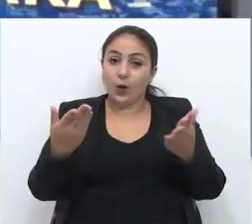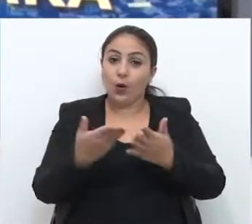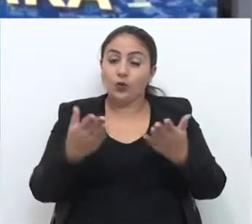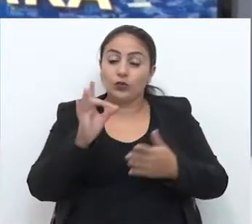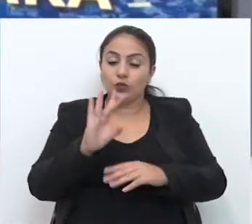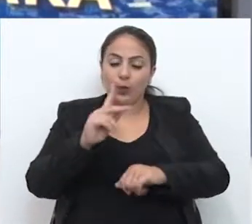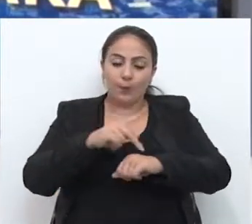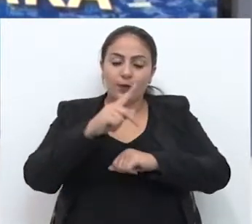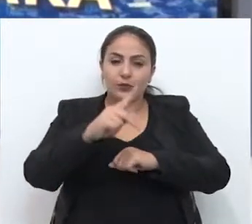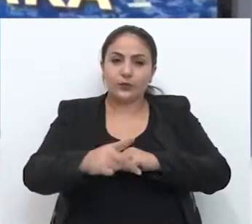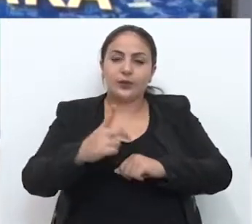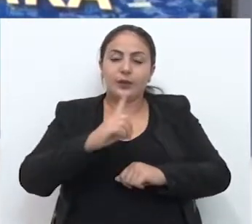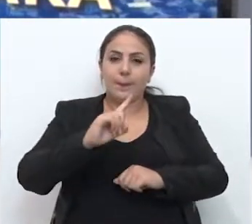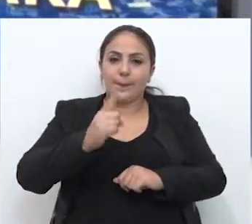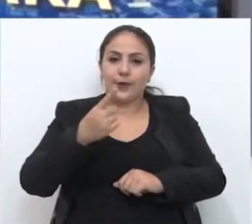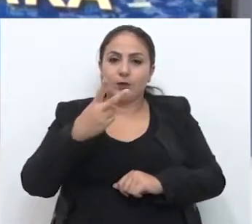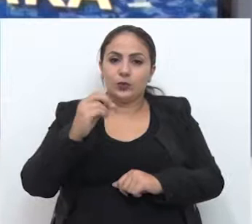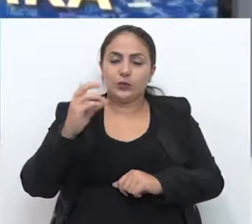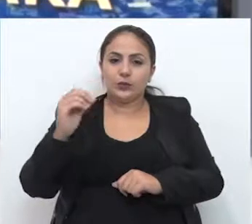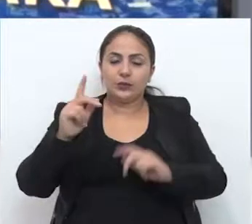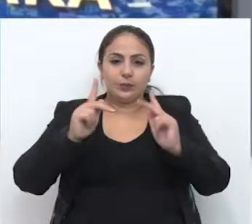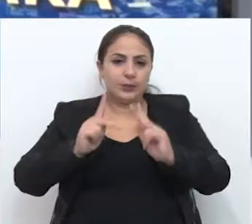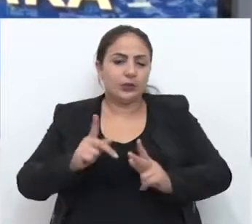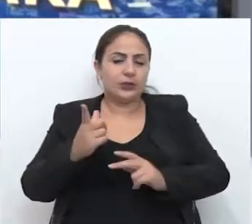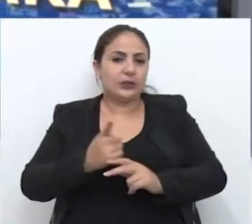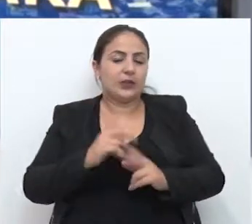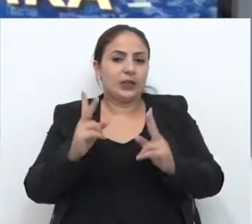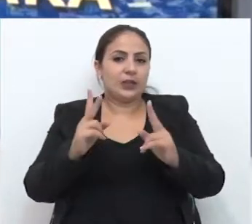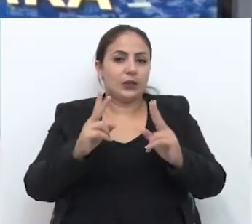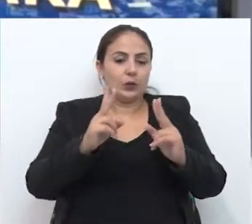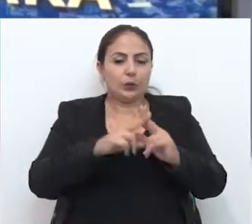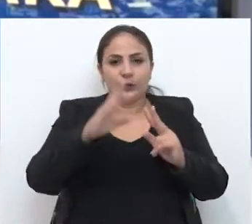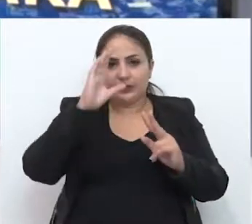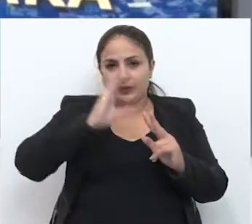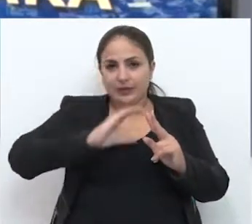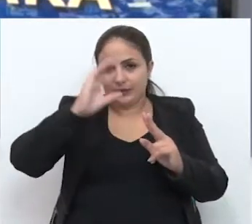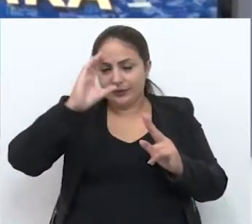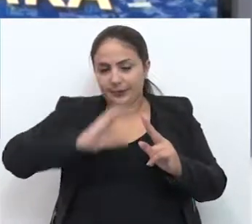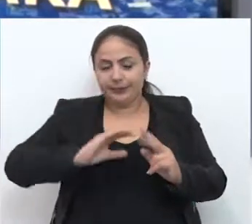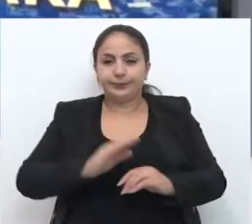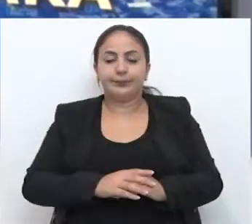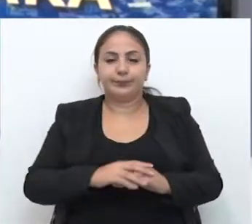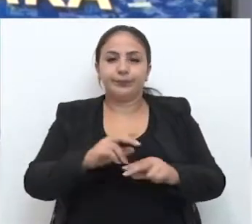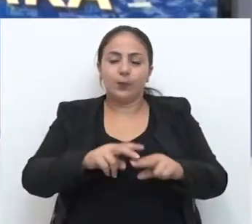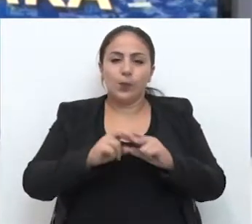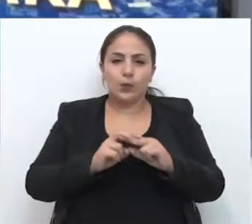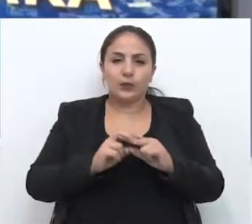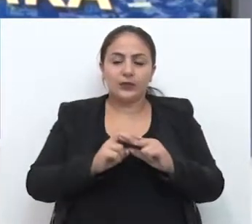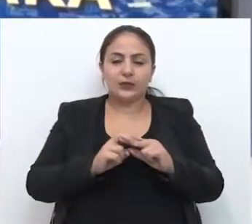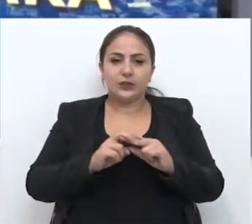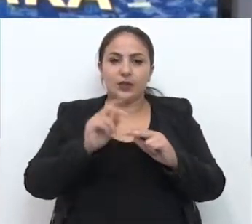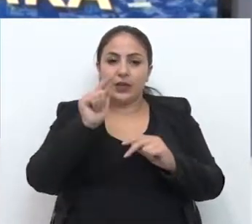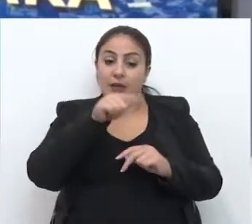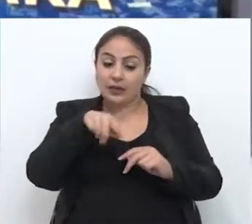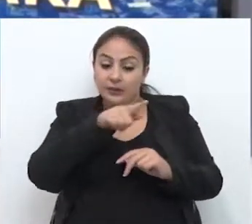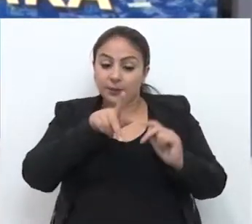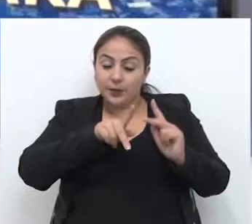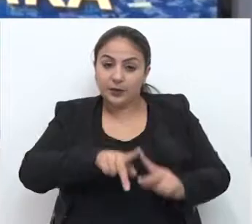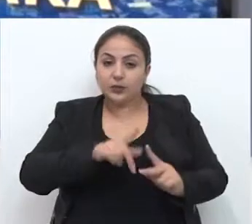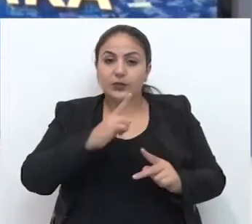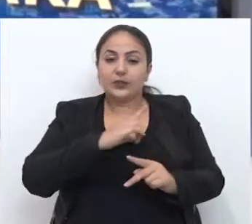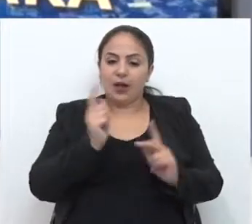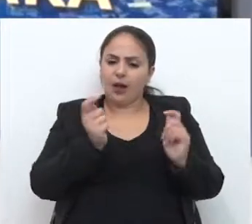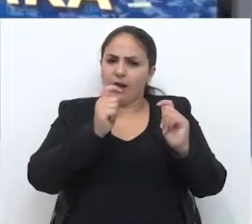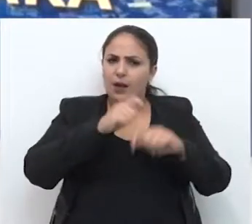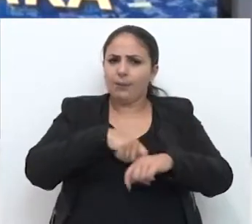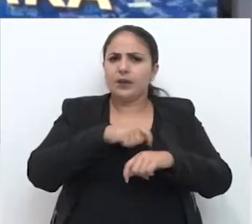que hoje, só em Passo Fundo, 1.200 pessoas têm dupla cidadania. E são justamente estas